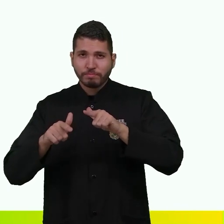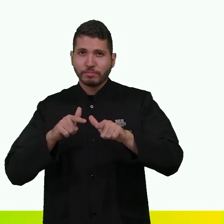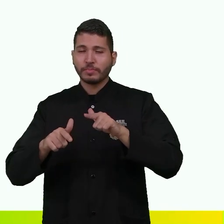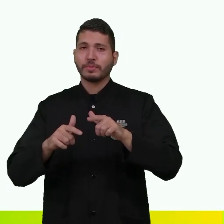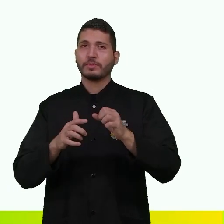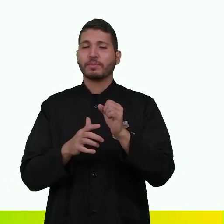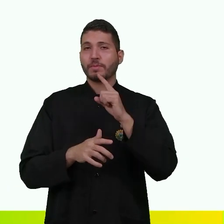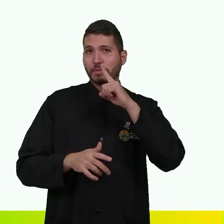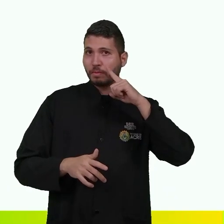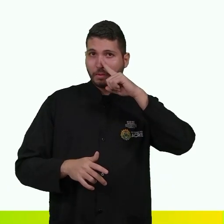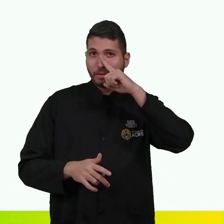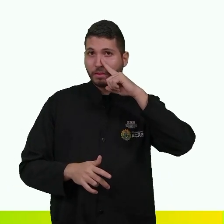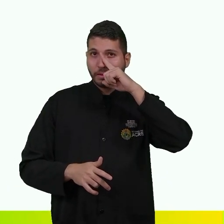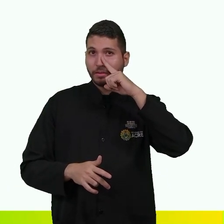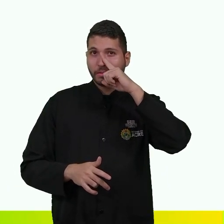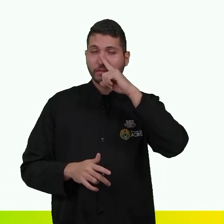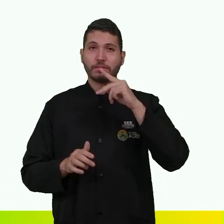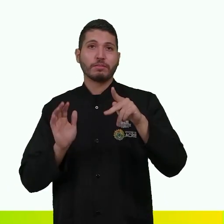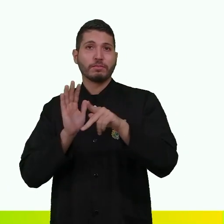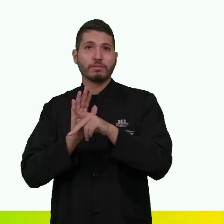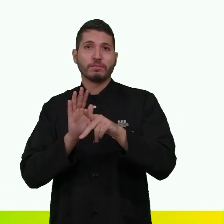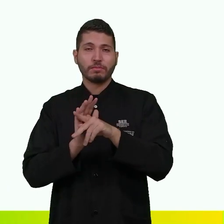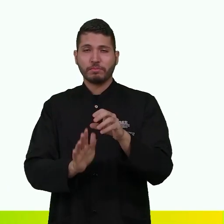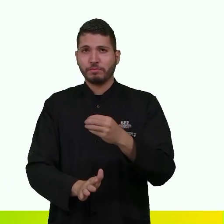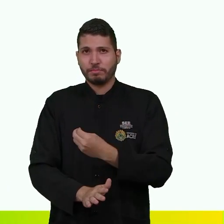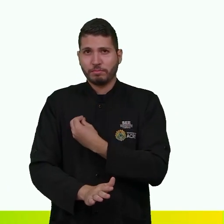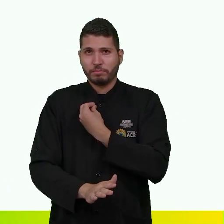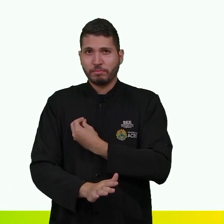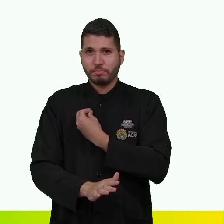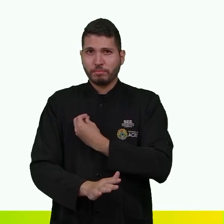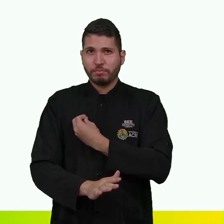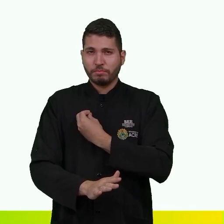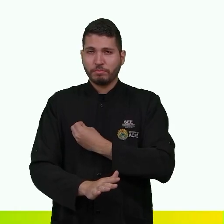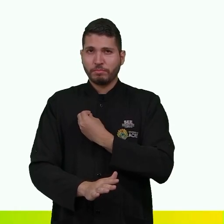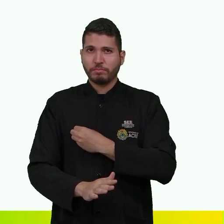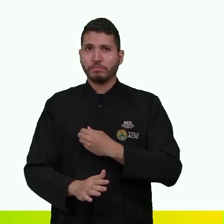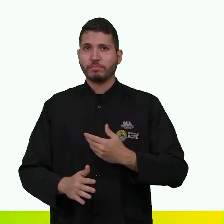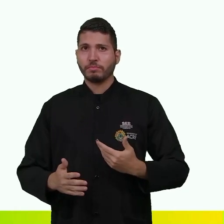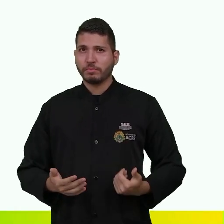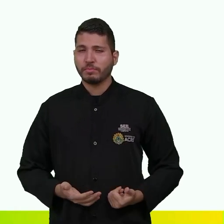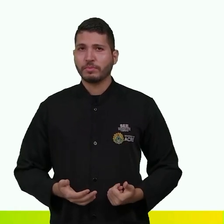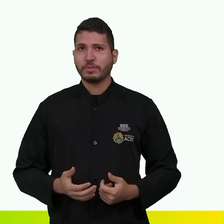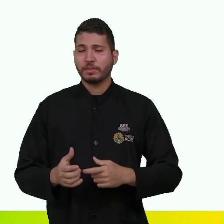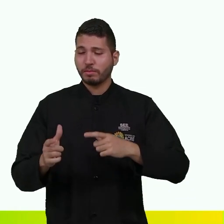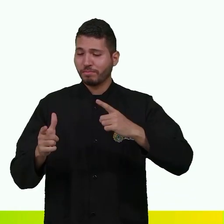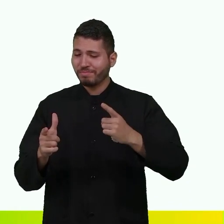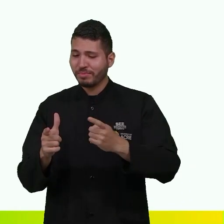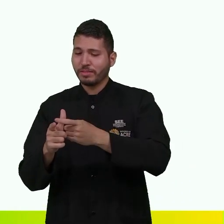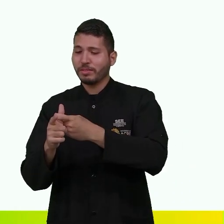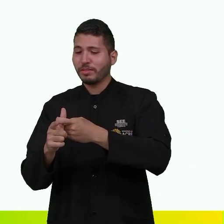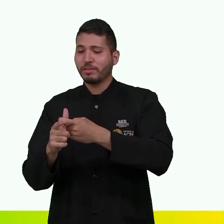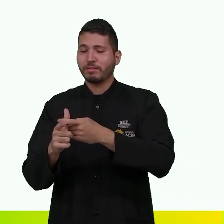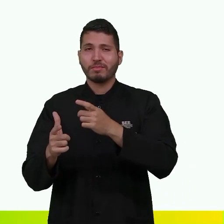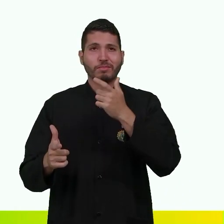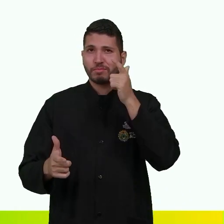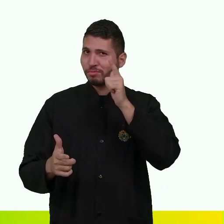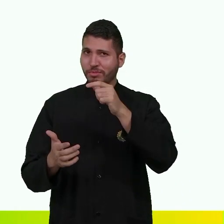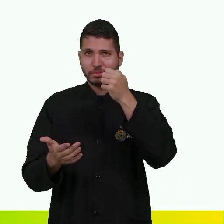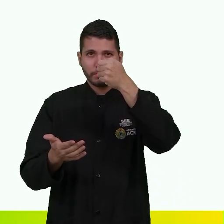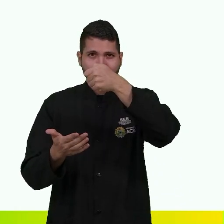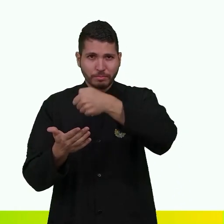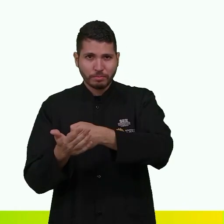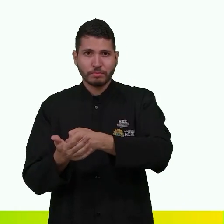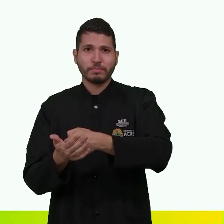vidas. É o fato de impor uma servidão por uma dívida impagável. Restrição forçada